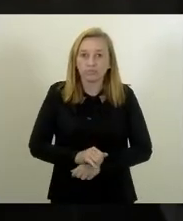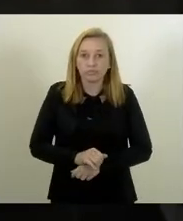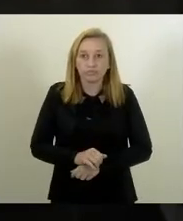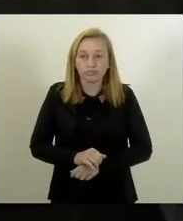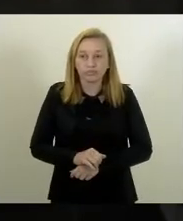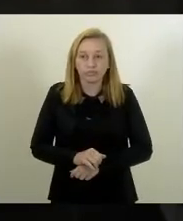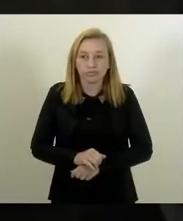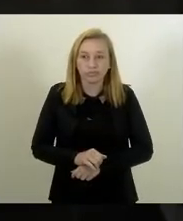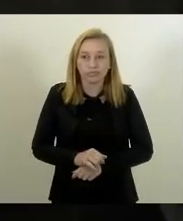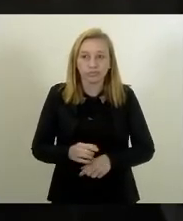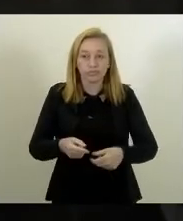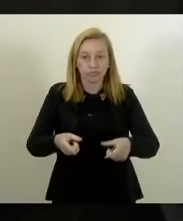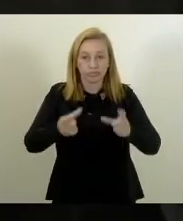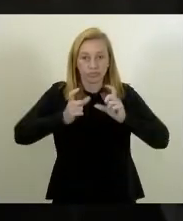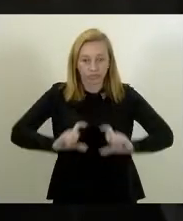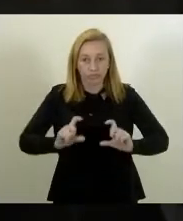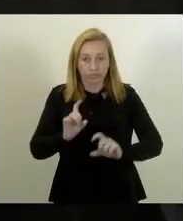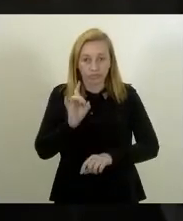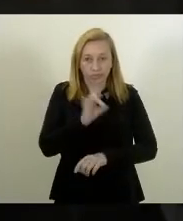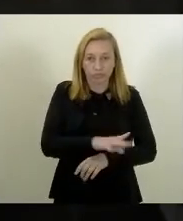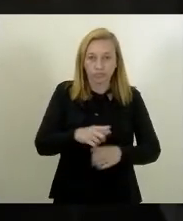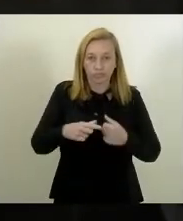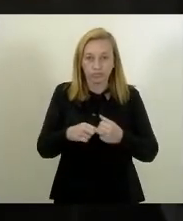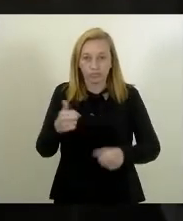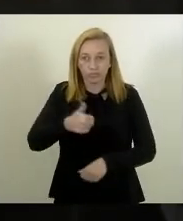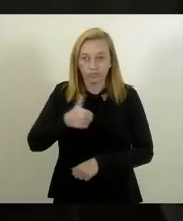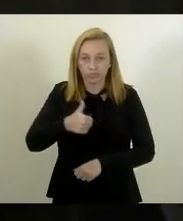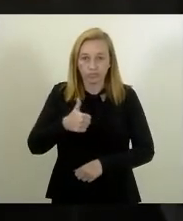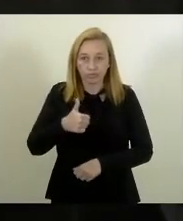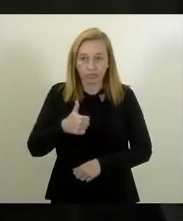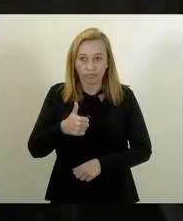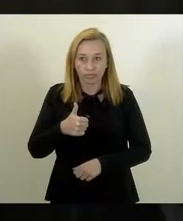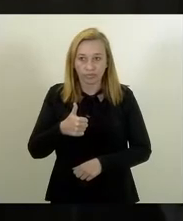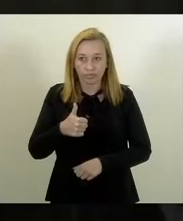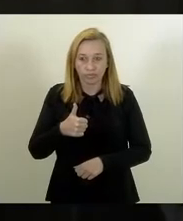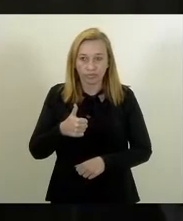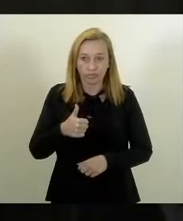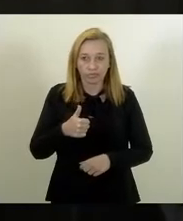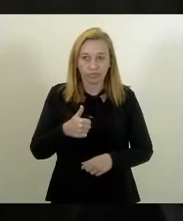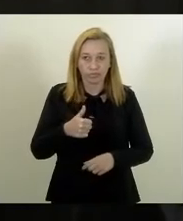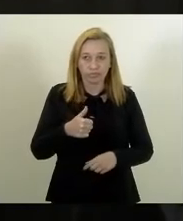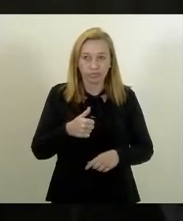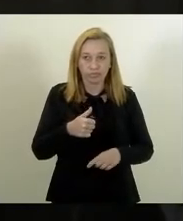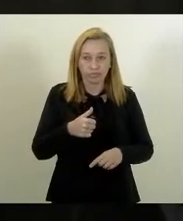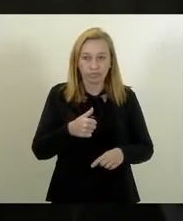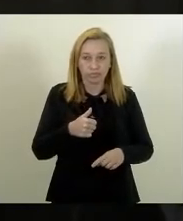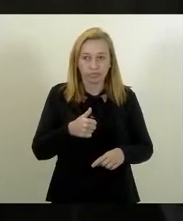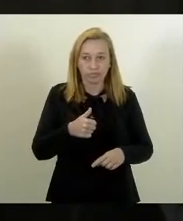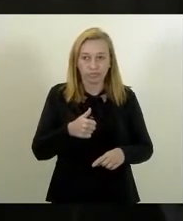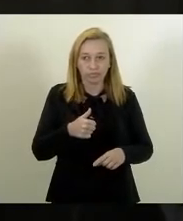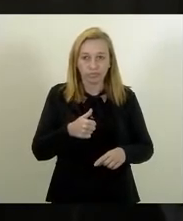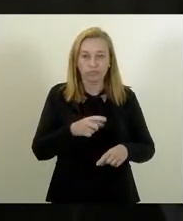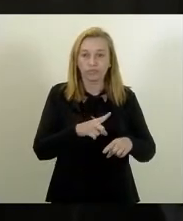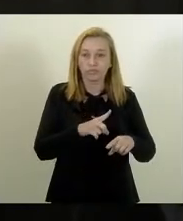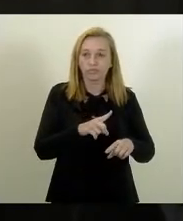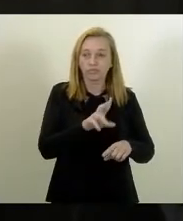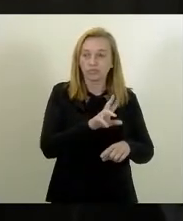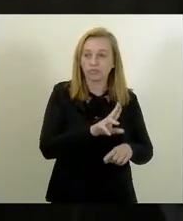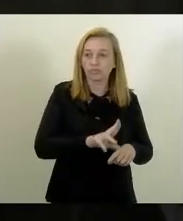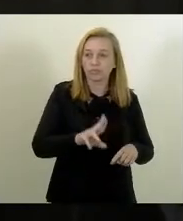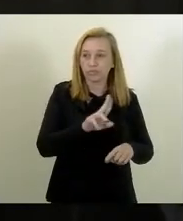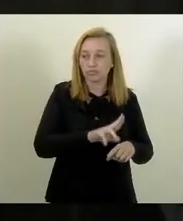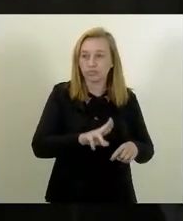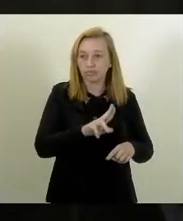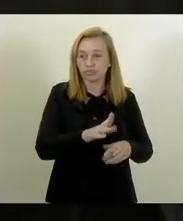E aí, no parágrafo único do artigo 1º, diz: os instrumentos de participação a